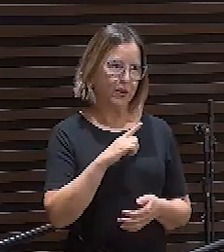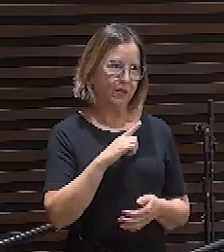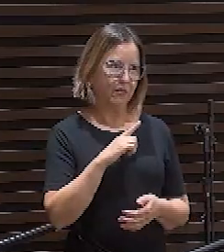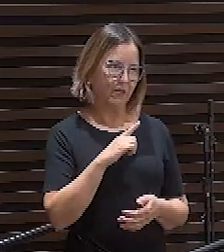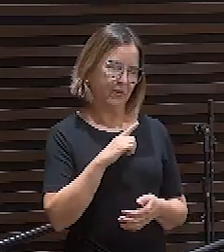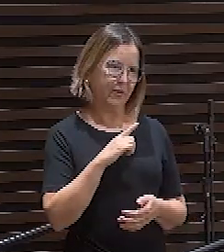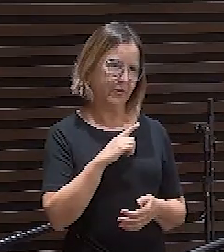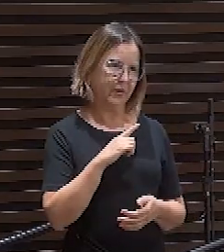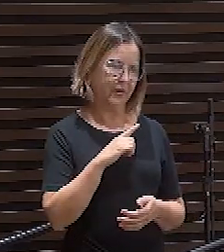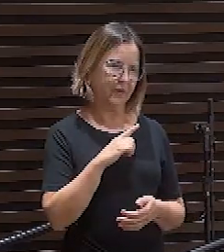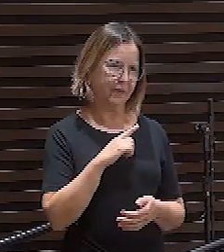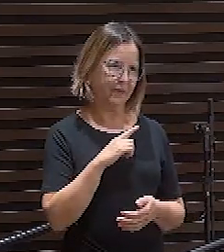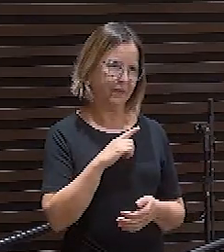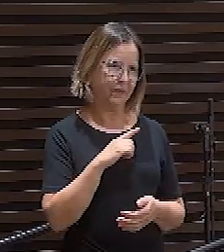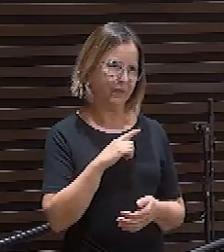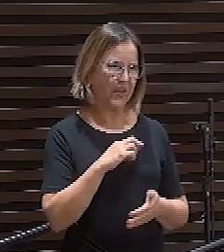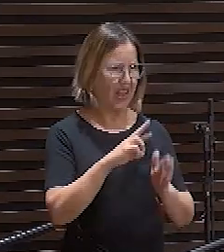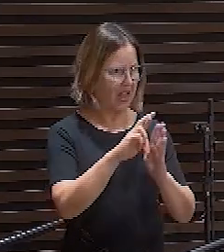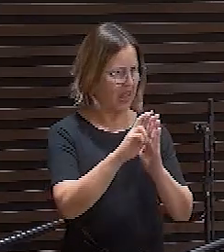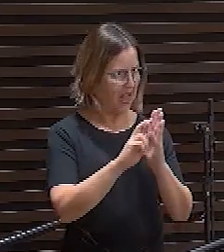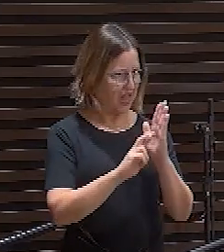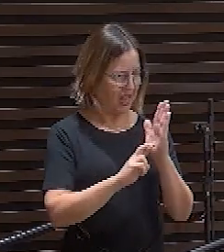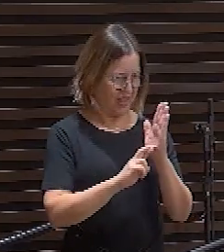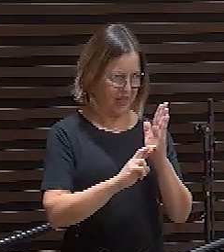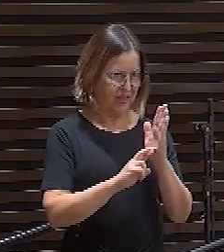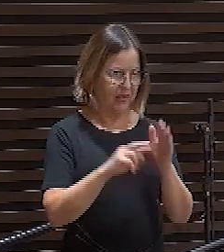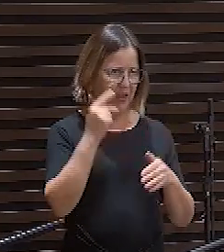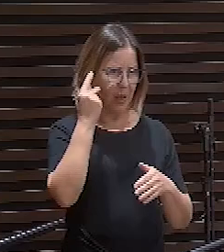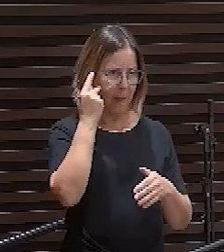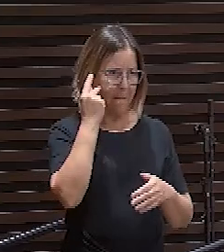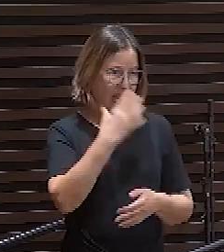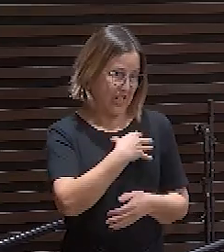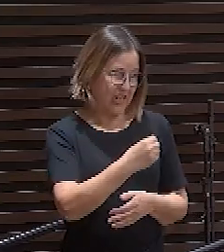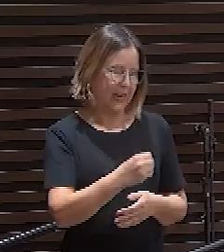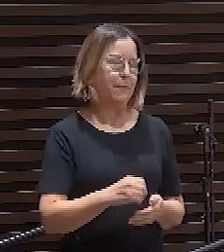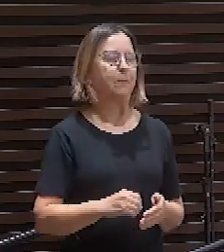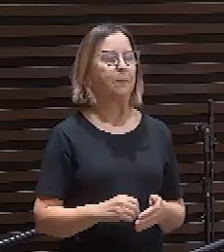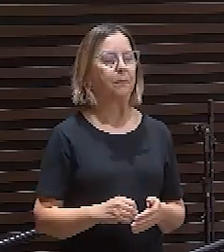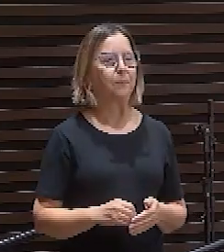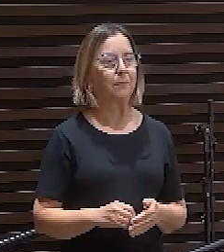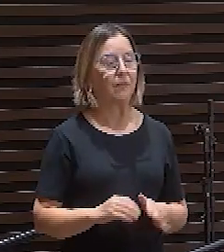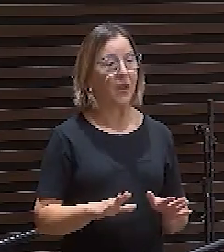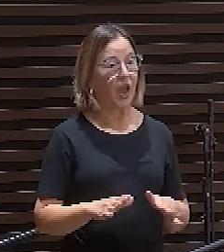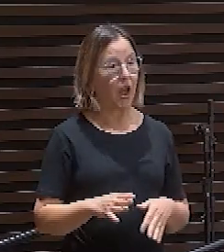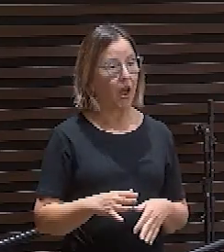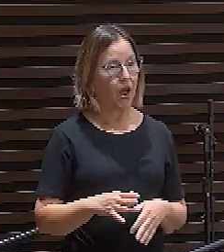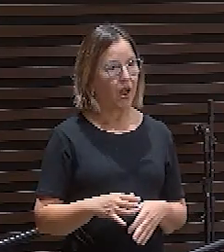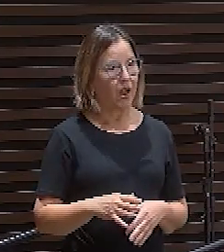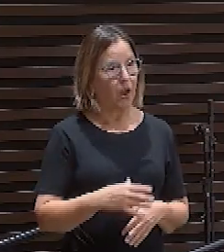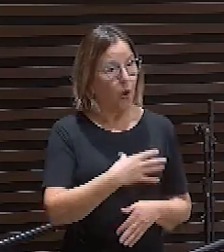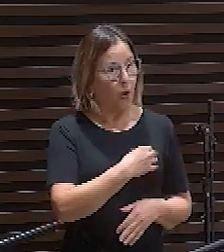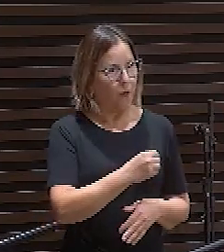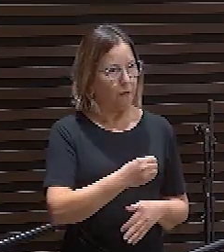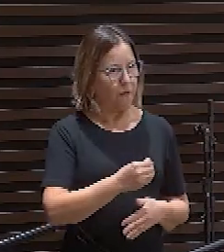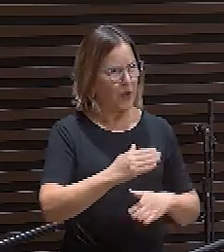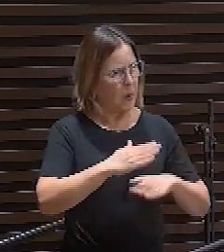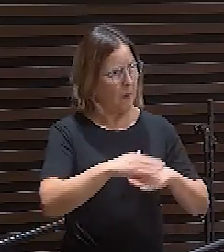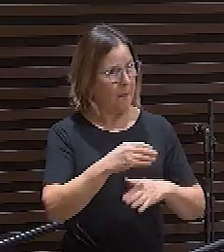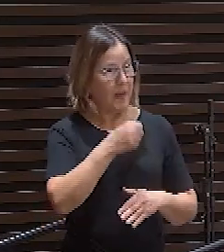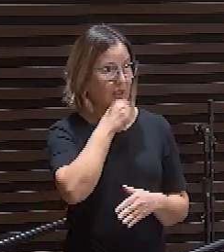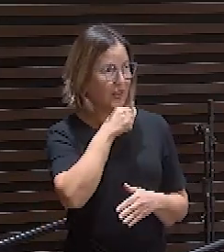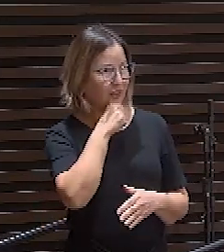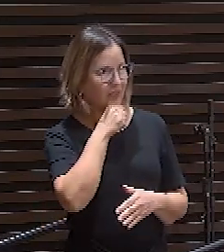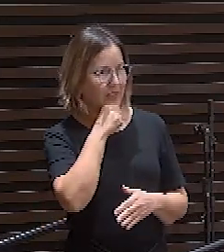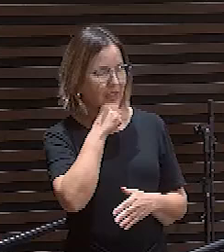diretrizes específicas para herdar a propriedade. O filho mais velho ficava com uma porção dobrada.